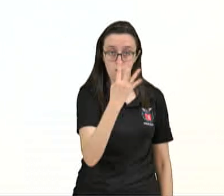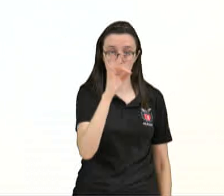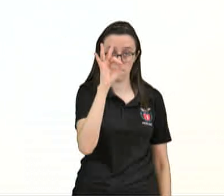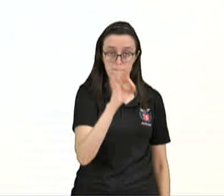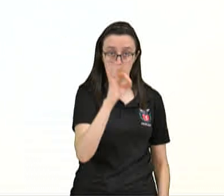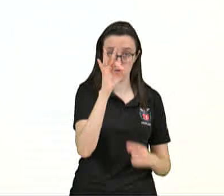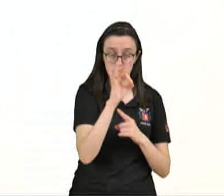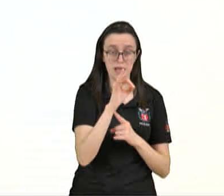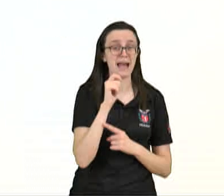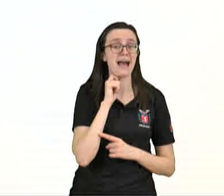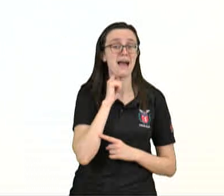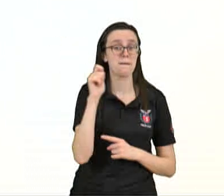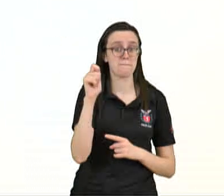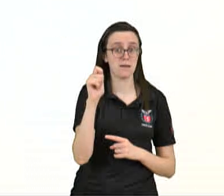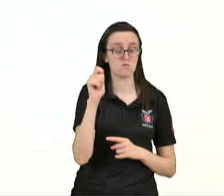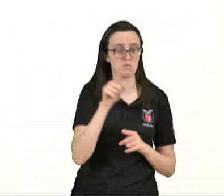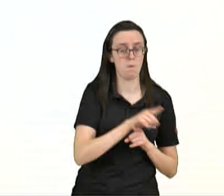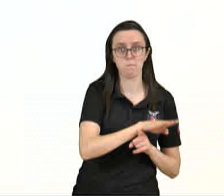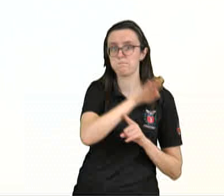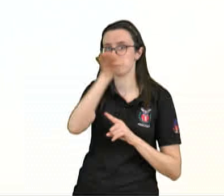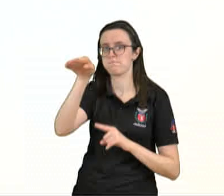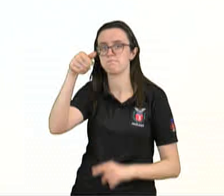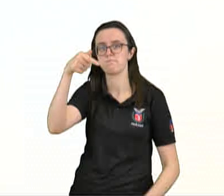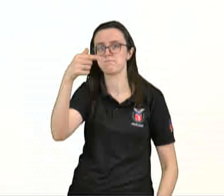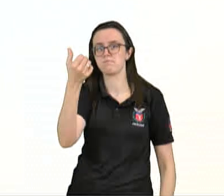63,4% em abril para